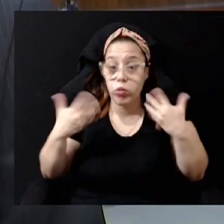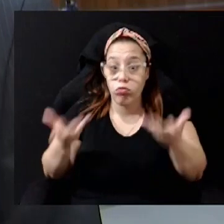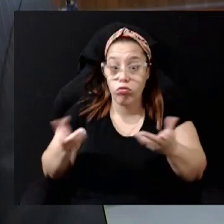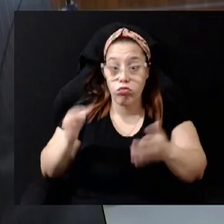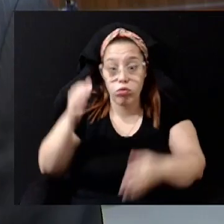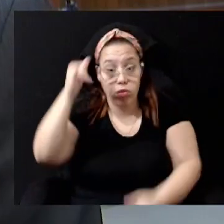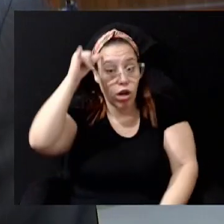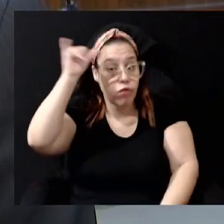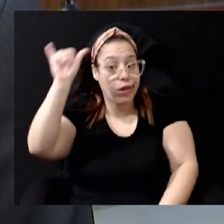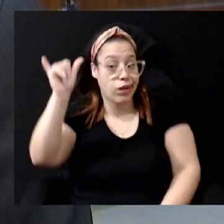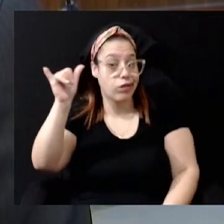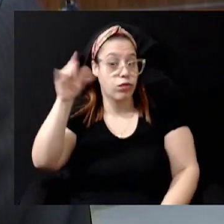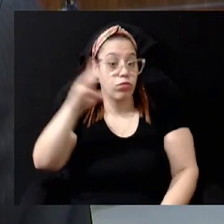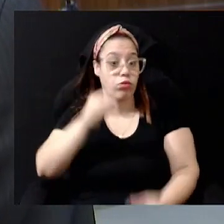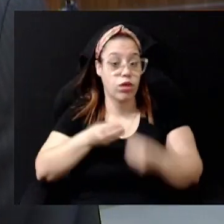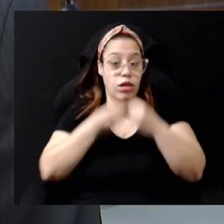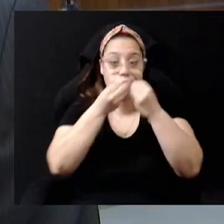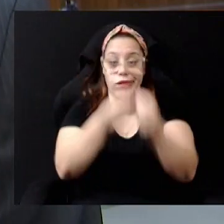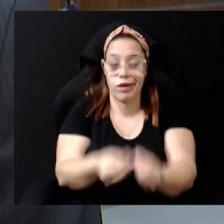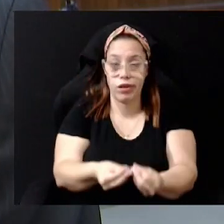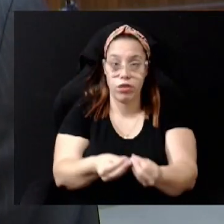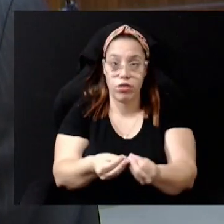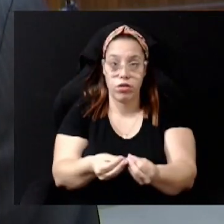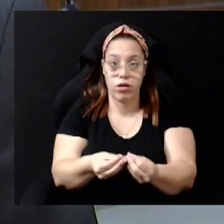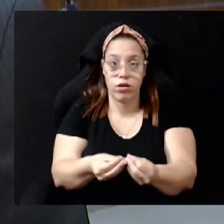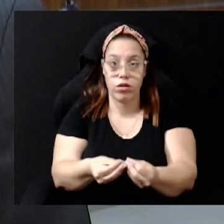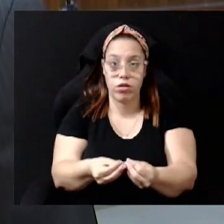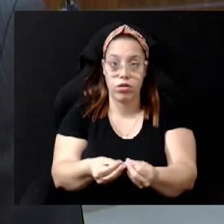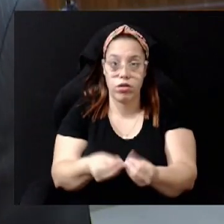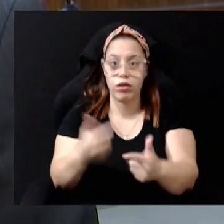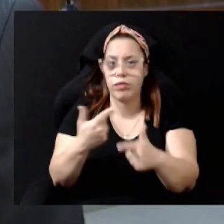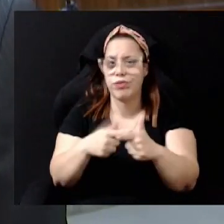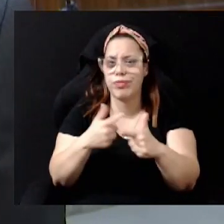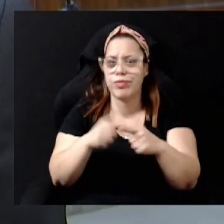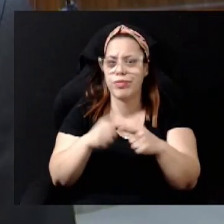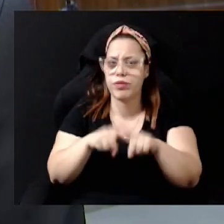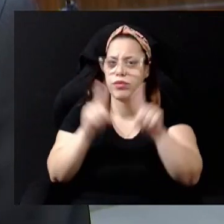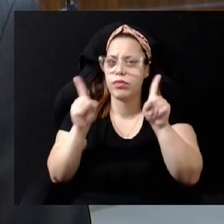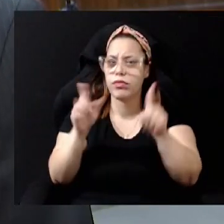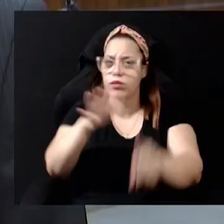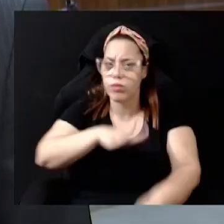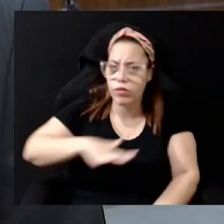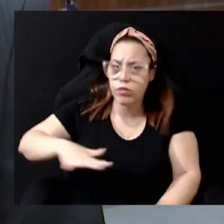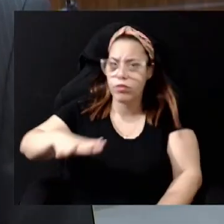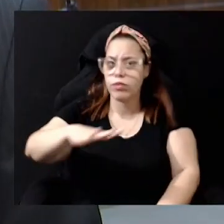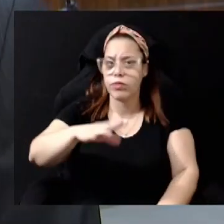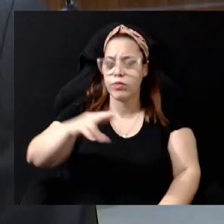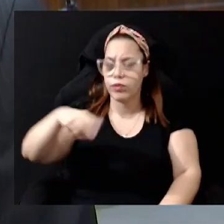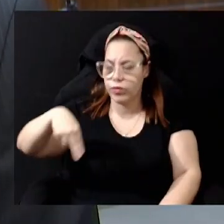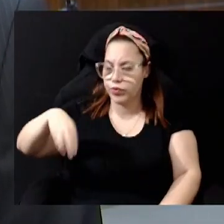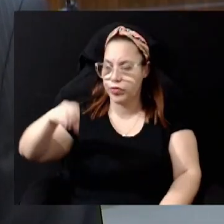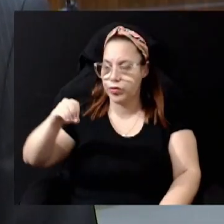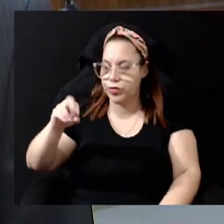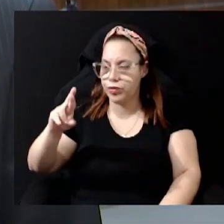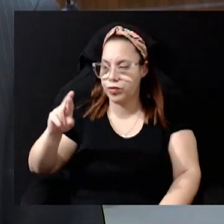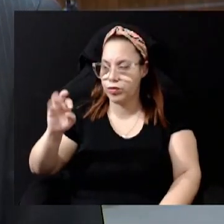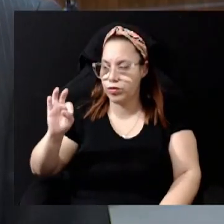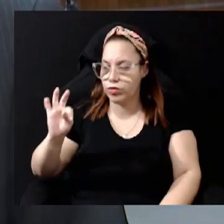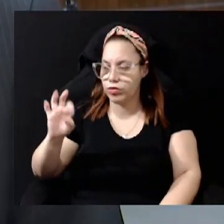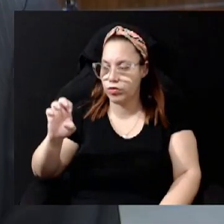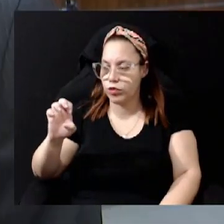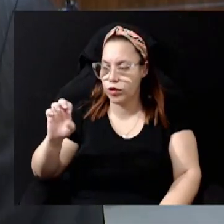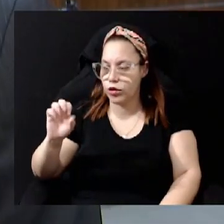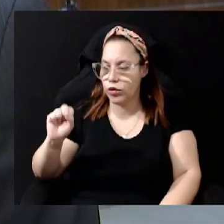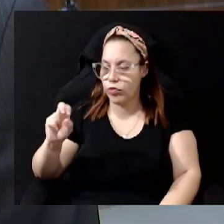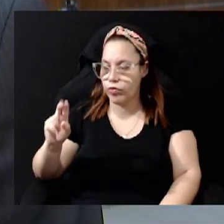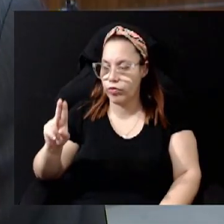gente sabe que não vai resolver 100% do problema, mas aqui na região da Norte-Sul e do Orozimbo Maia, que é onde está iniciando, a gente espera que